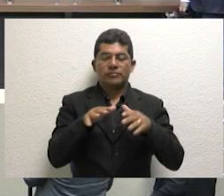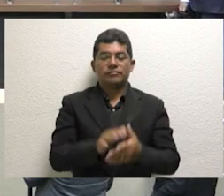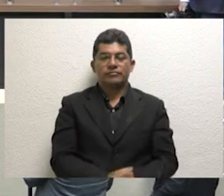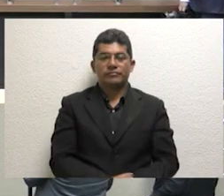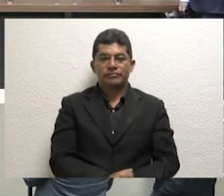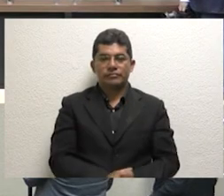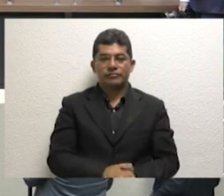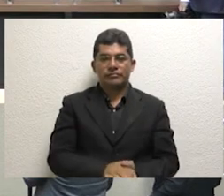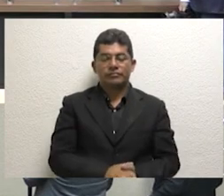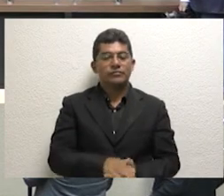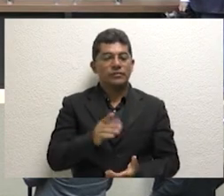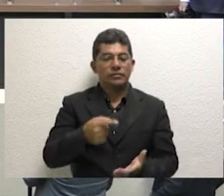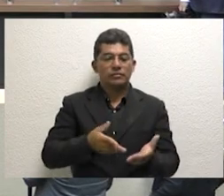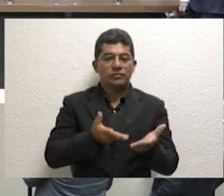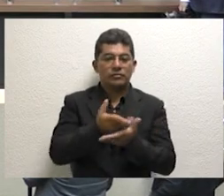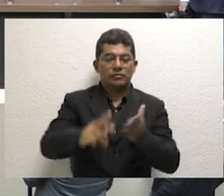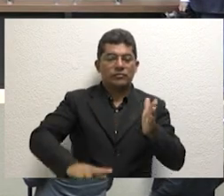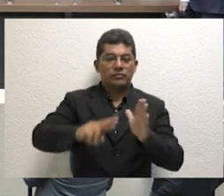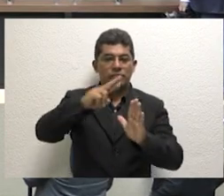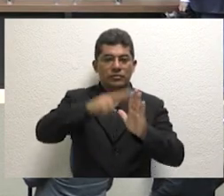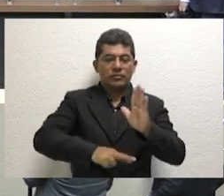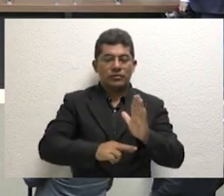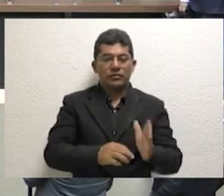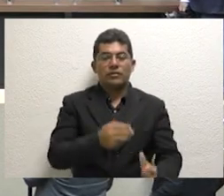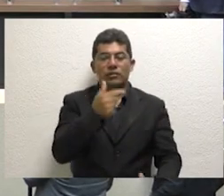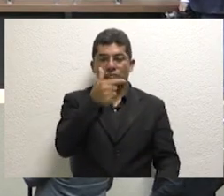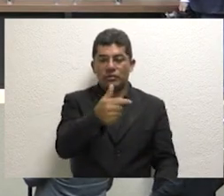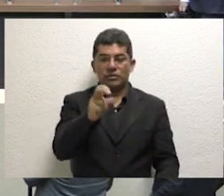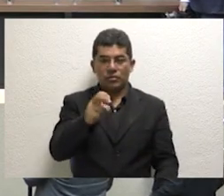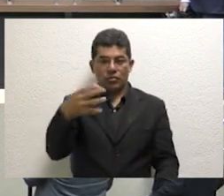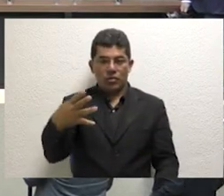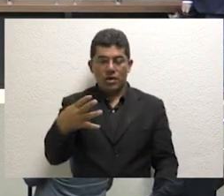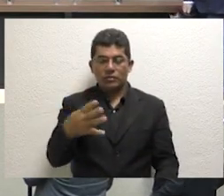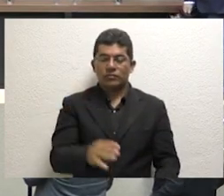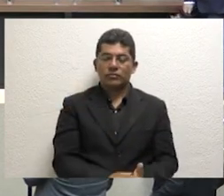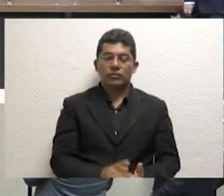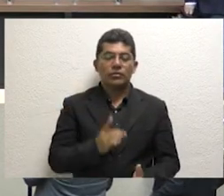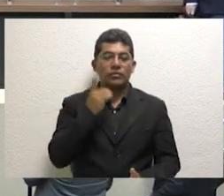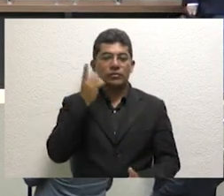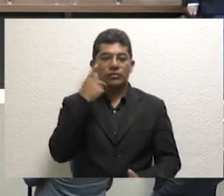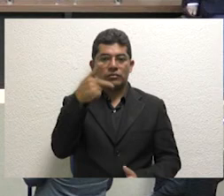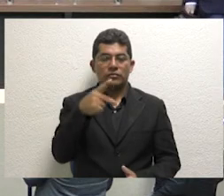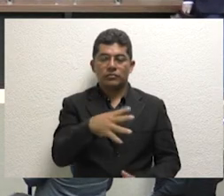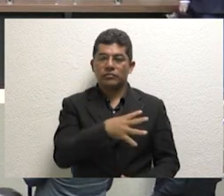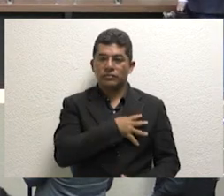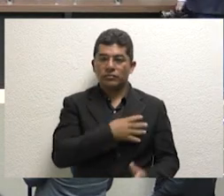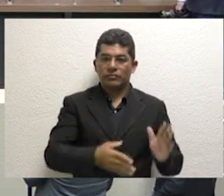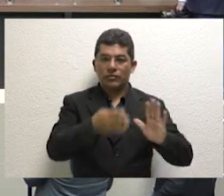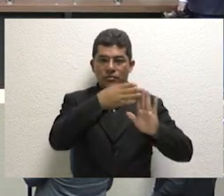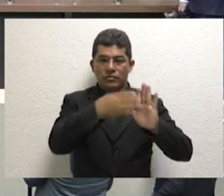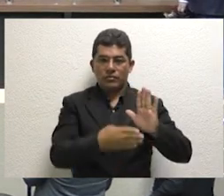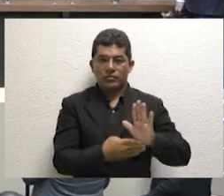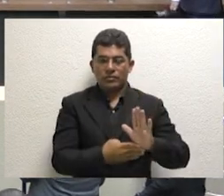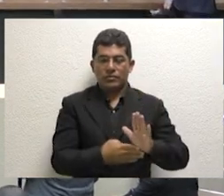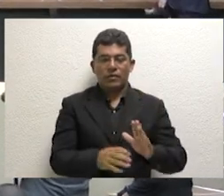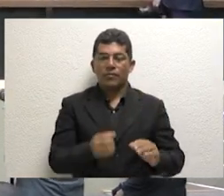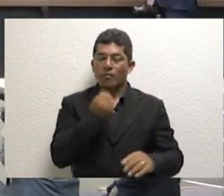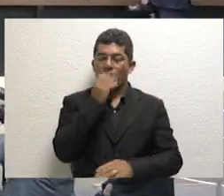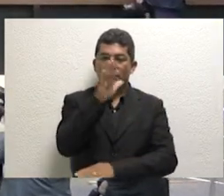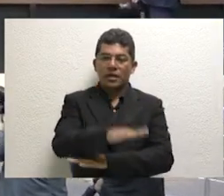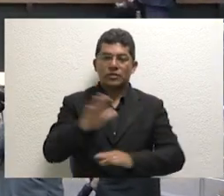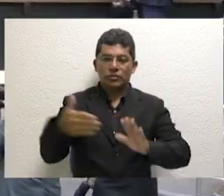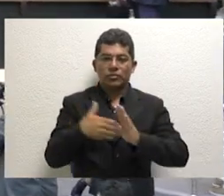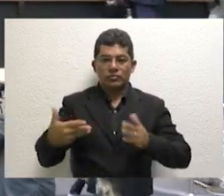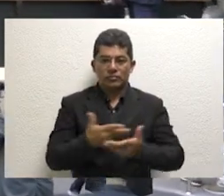conforme a aprovação do requerimento 25419 de autoria do excelentíssimo senhor deputado Serafim Corrêa uma ótima tarde a